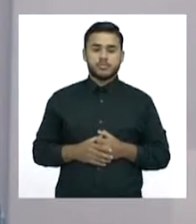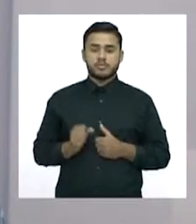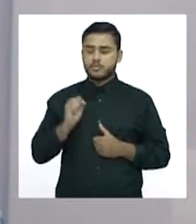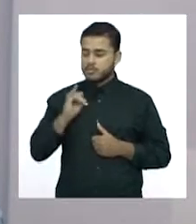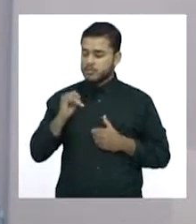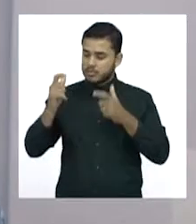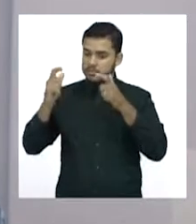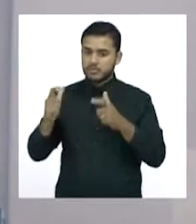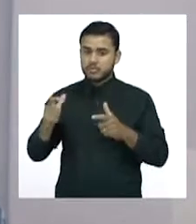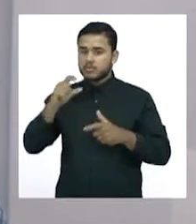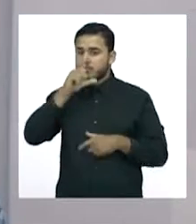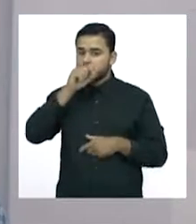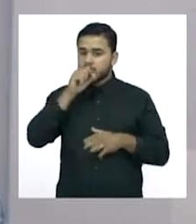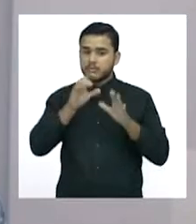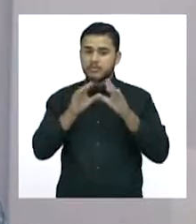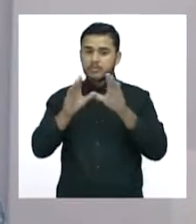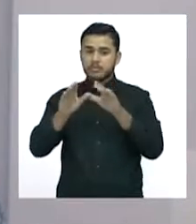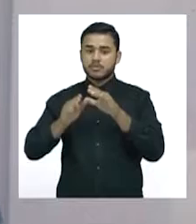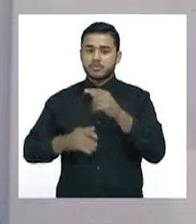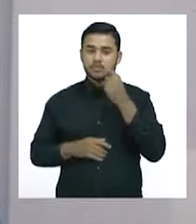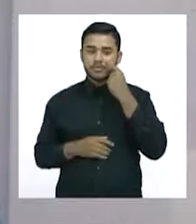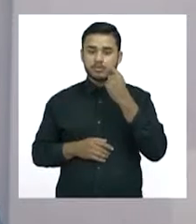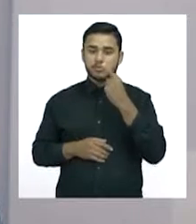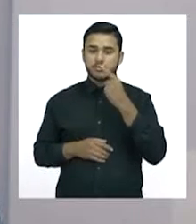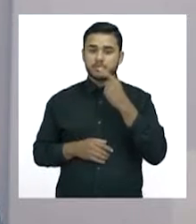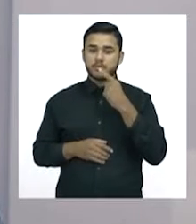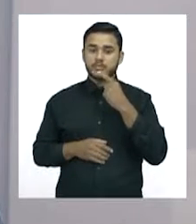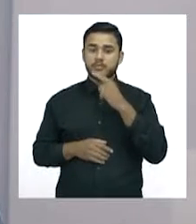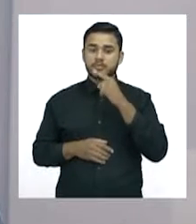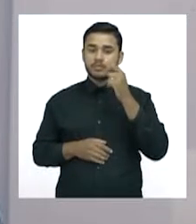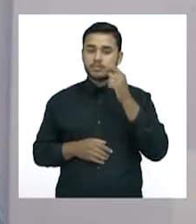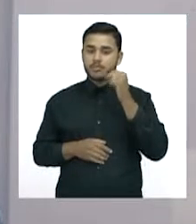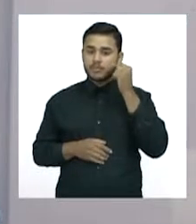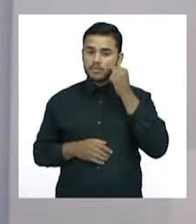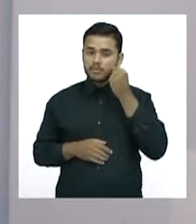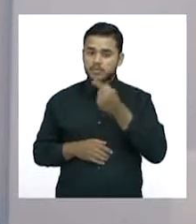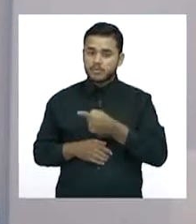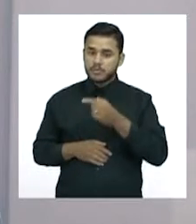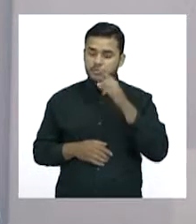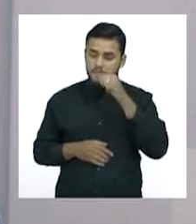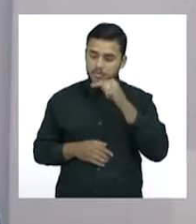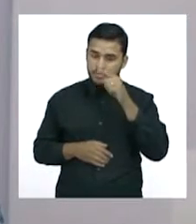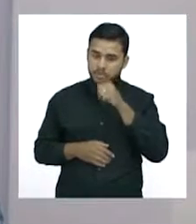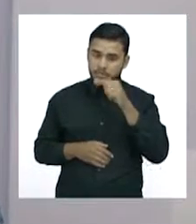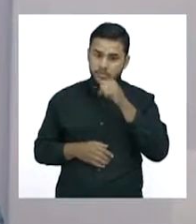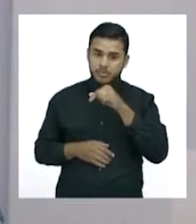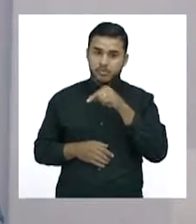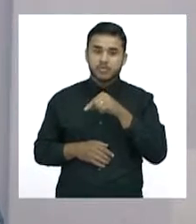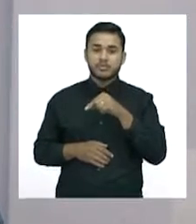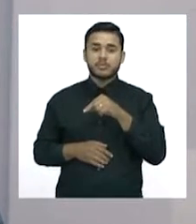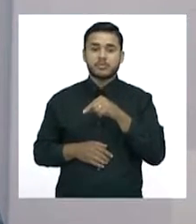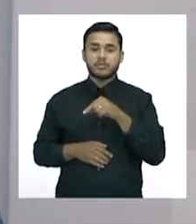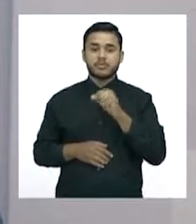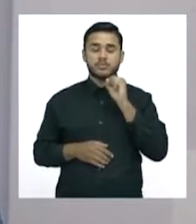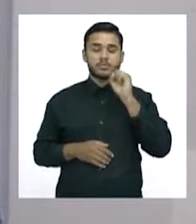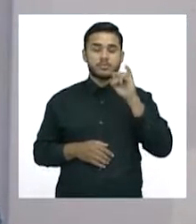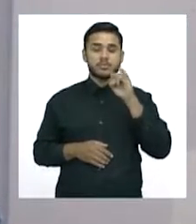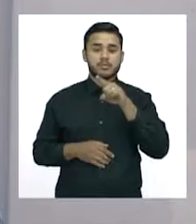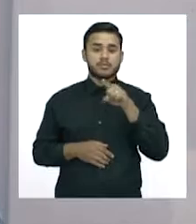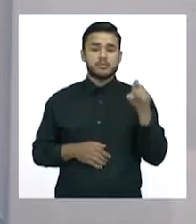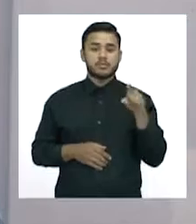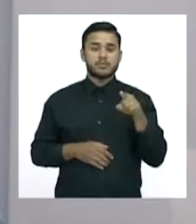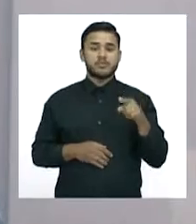uma piscina, algo desse tipo, você notar que ele está usando isso como forma de bebedouro de água, também, se puder, na medida do